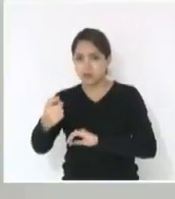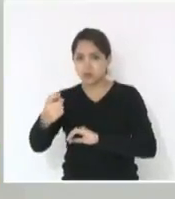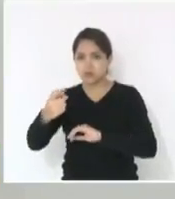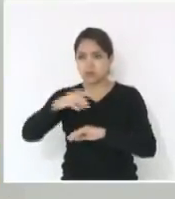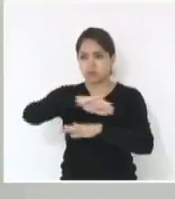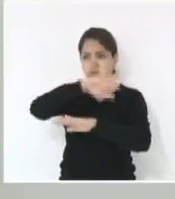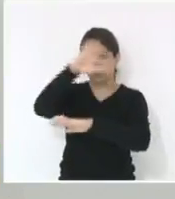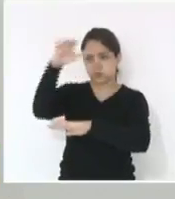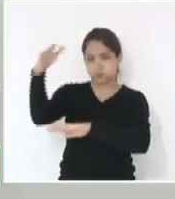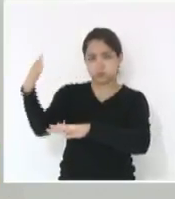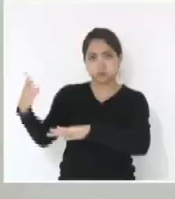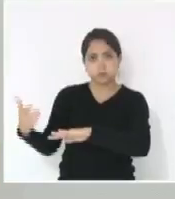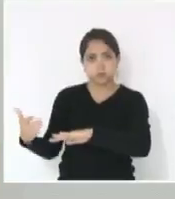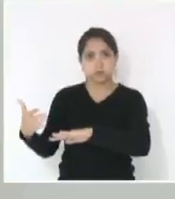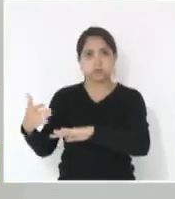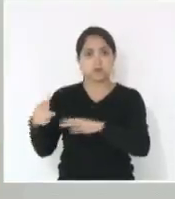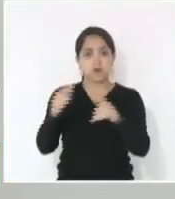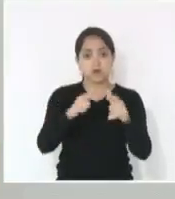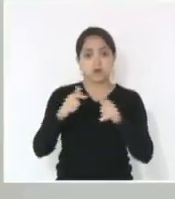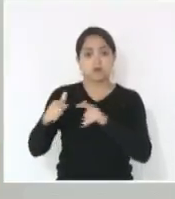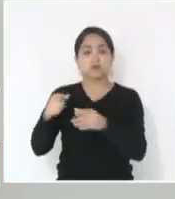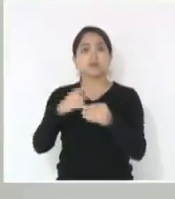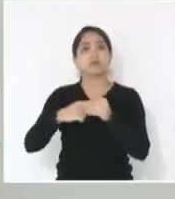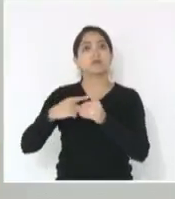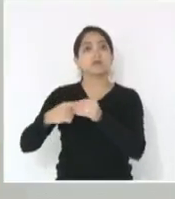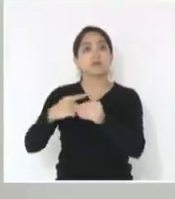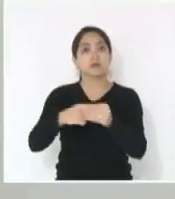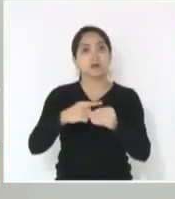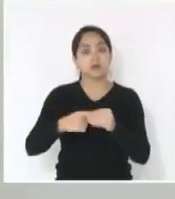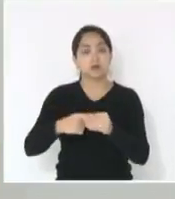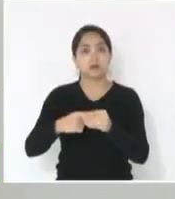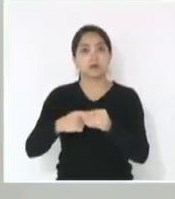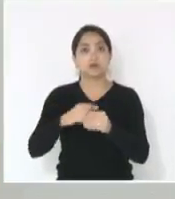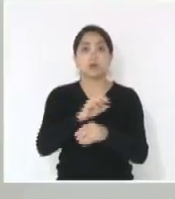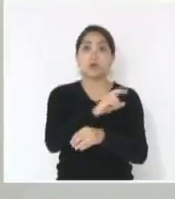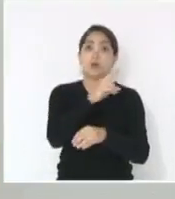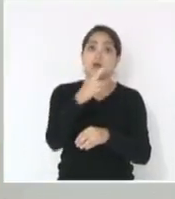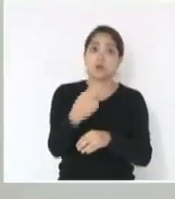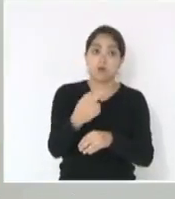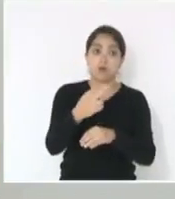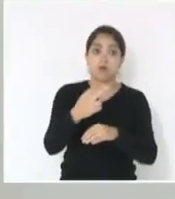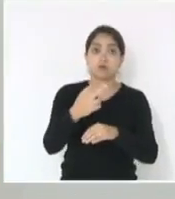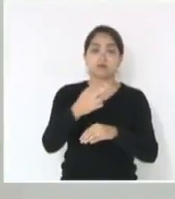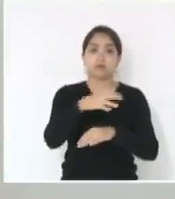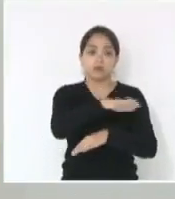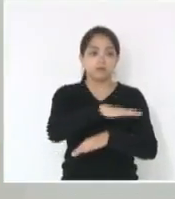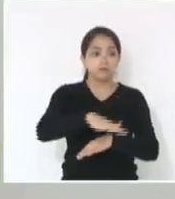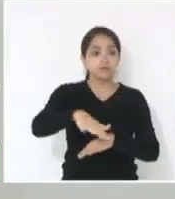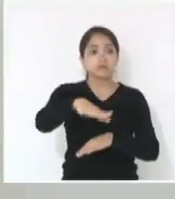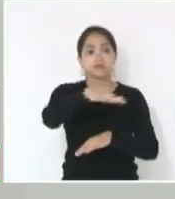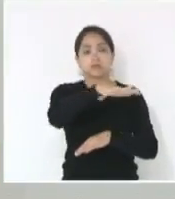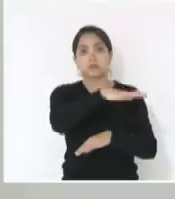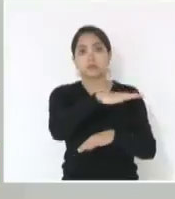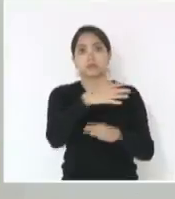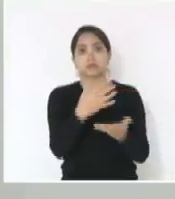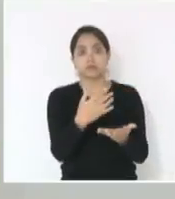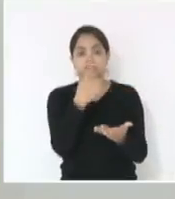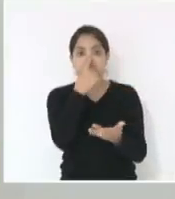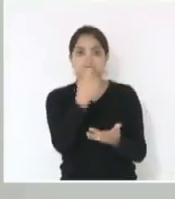das mais diversas cidades do estado de Santa Catarina, ou mesmo nos aterros sanitários, o qual não se